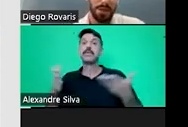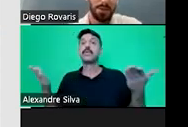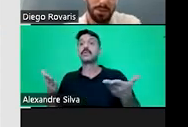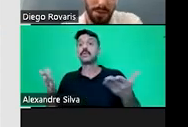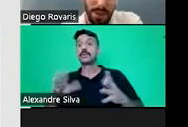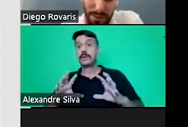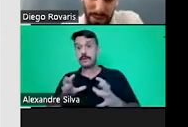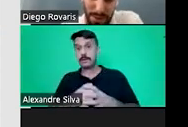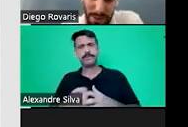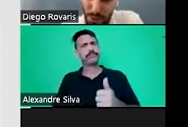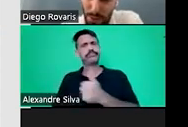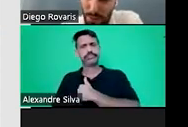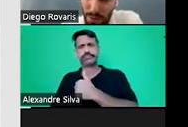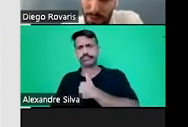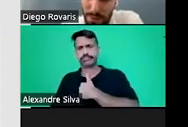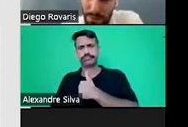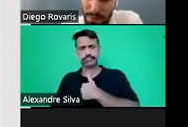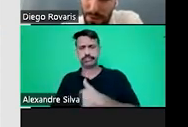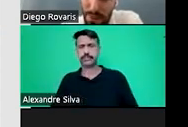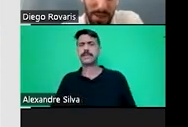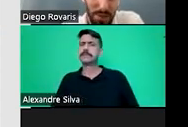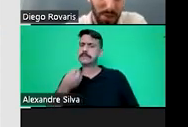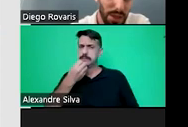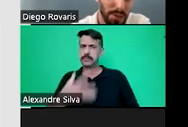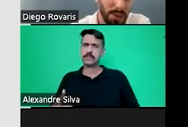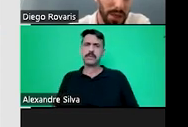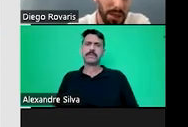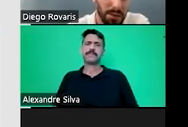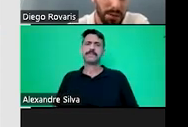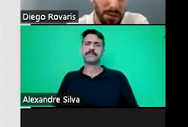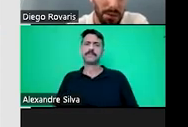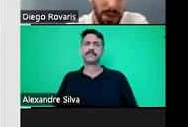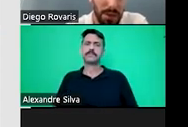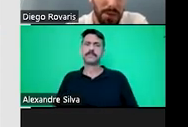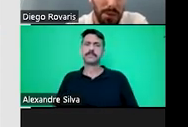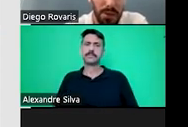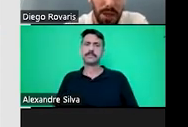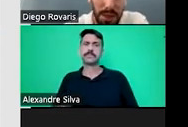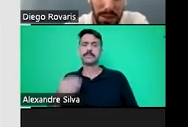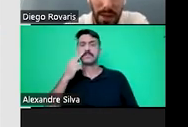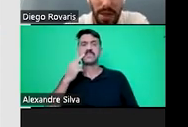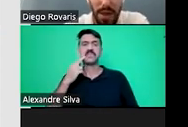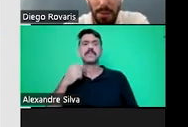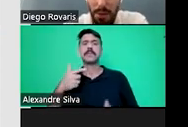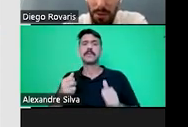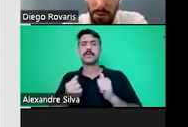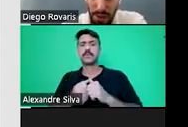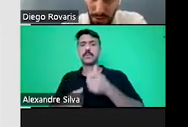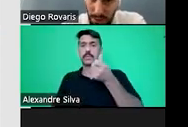muito grande, então é muito bom falar isso. Hoje tenho aqui trabalhando comigo